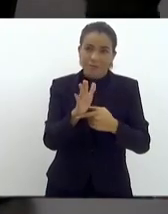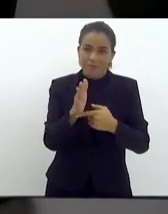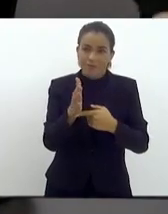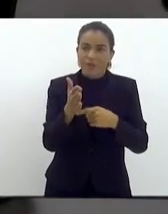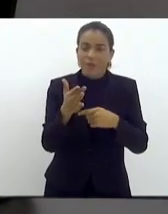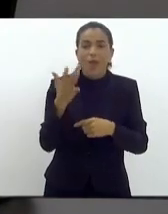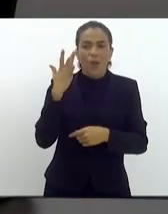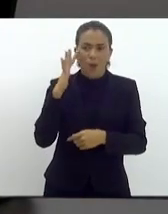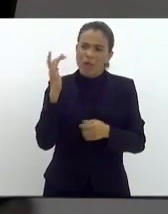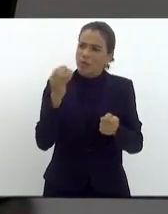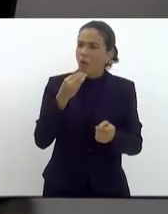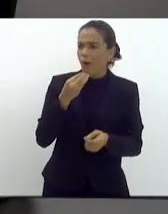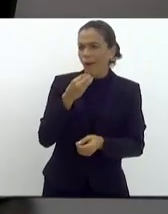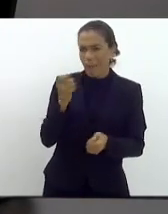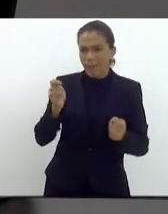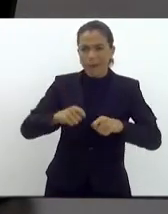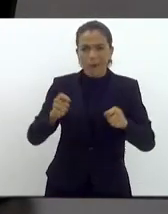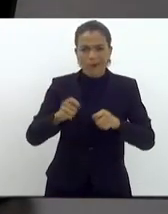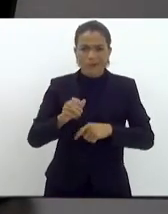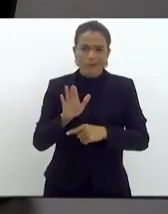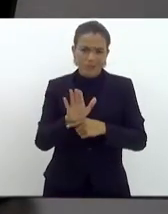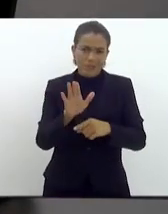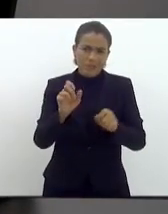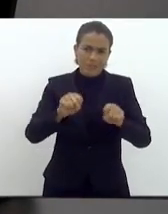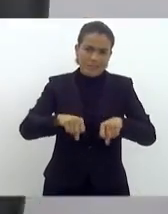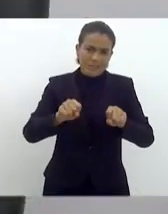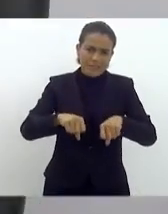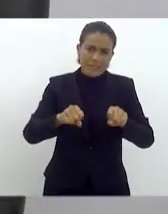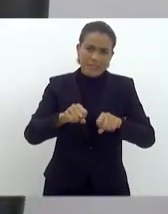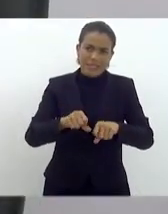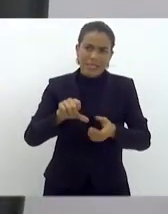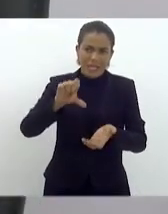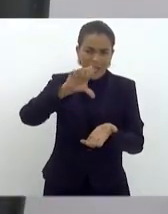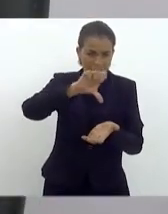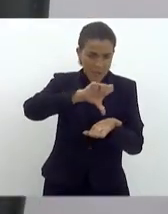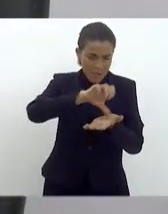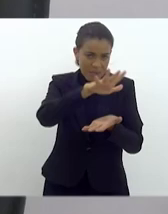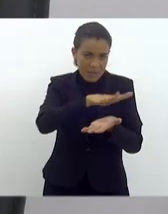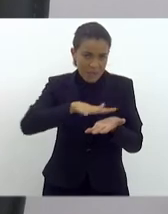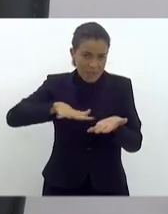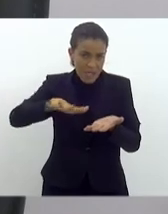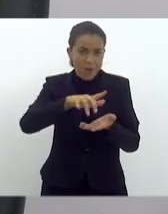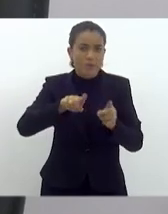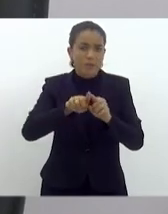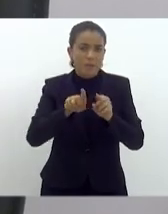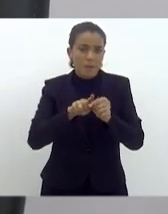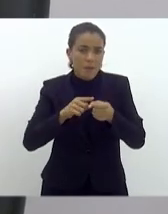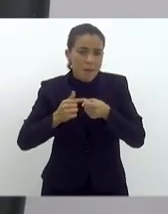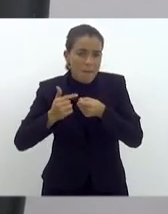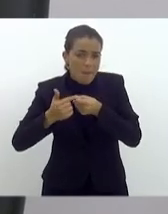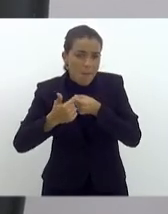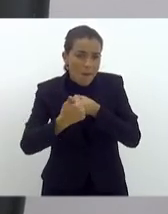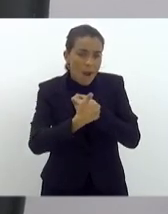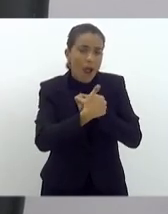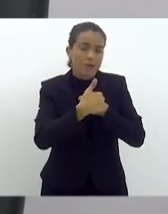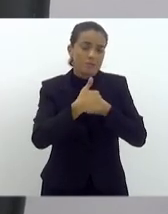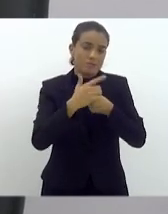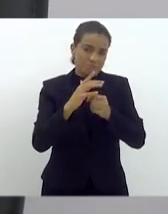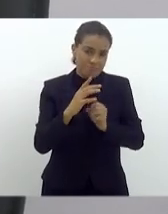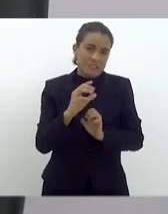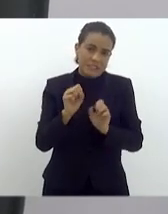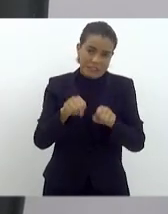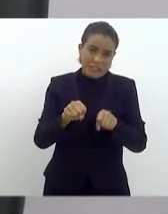mudar de sentido acho que tá deliberado capital e sugeria um município da Baixada e o município do interior